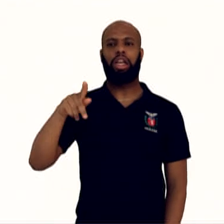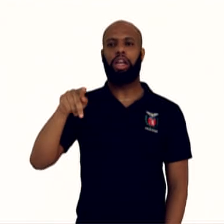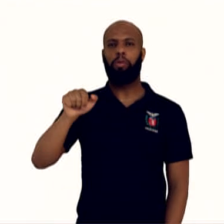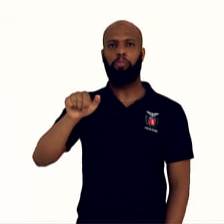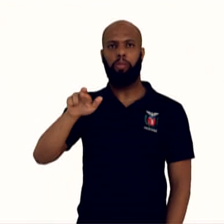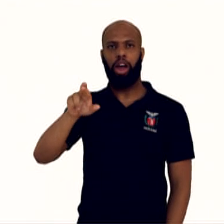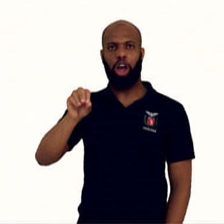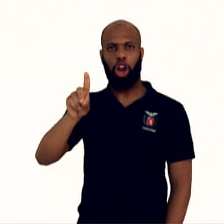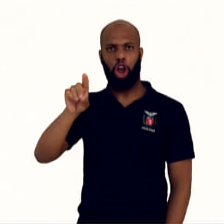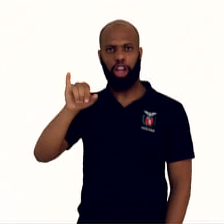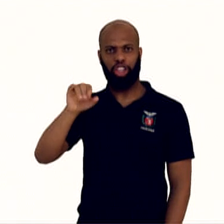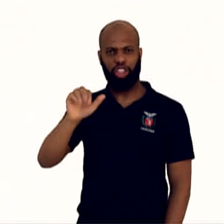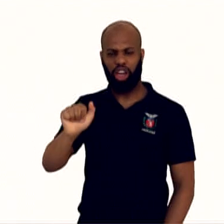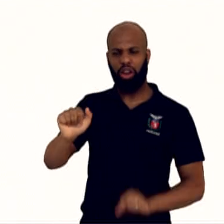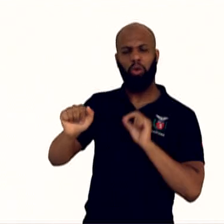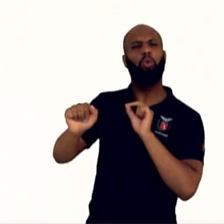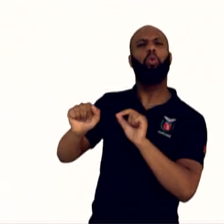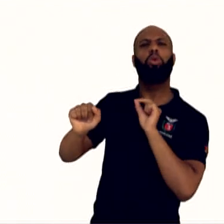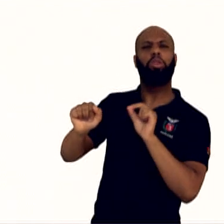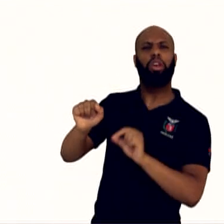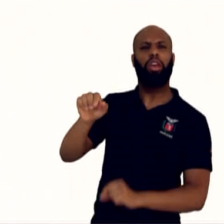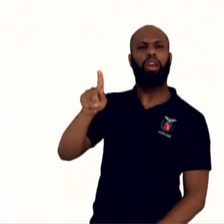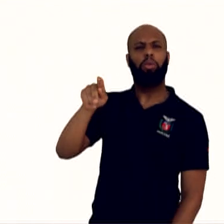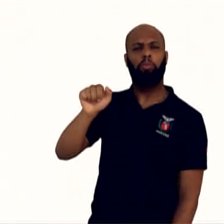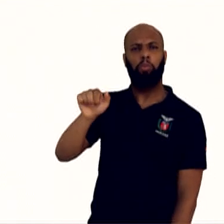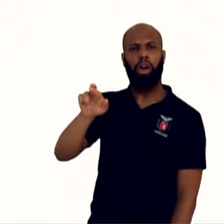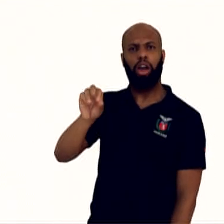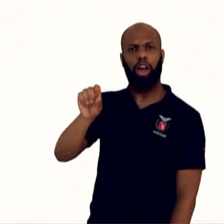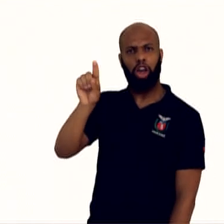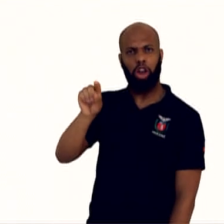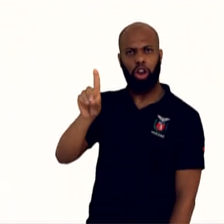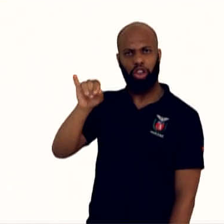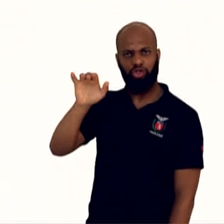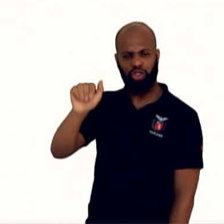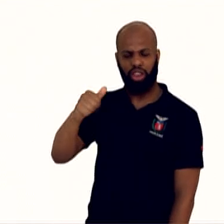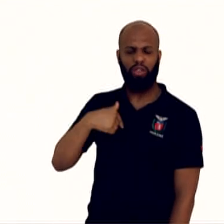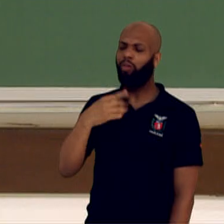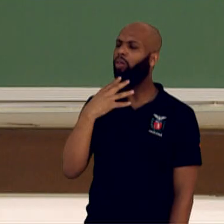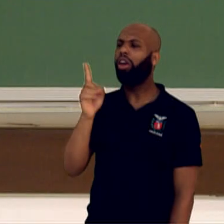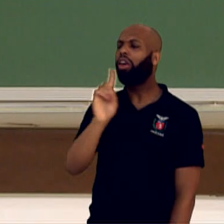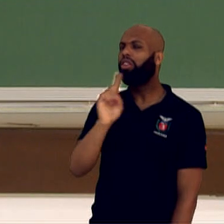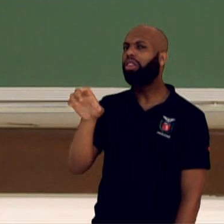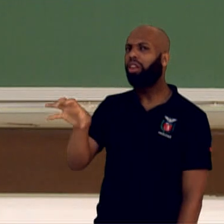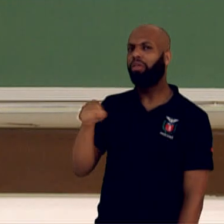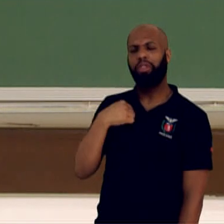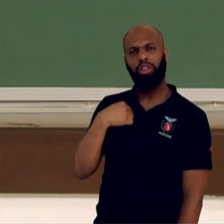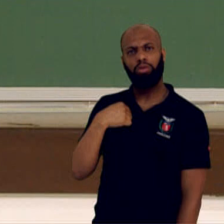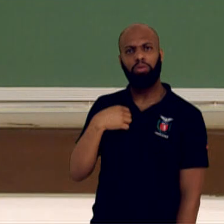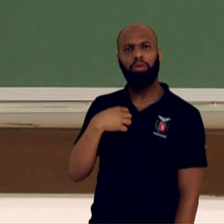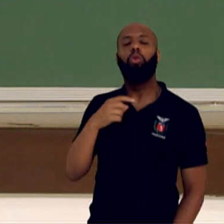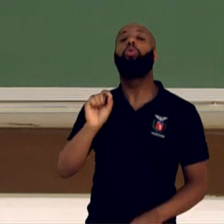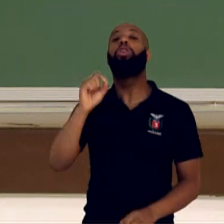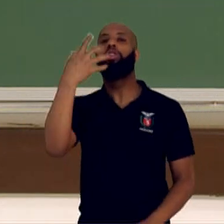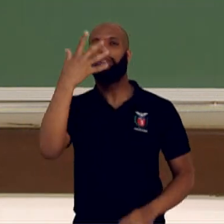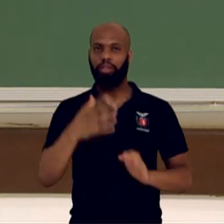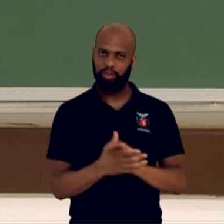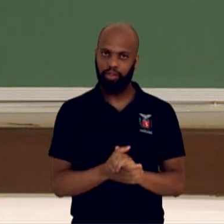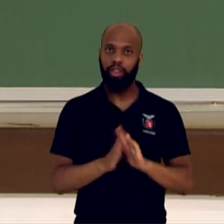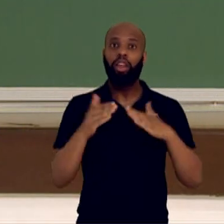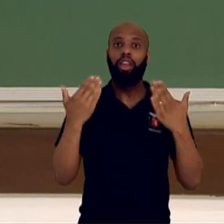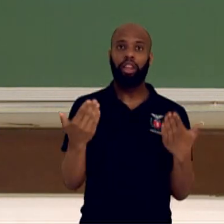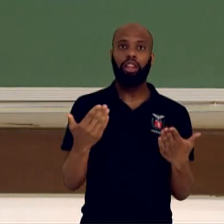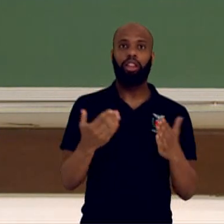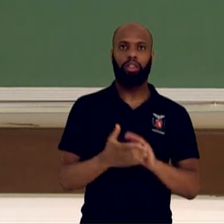Muito bem, pessoal. O que são paródias, né, professora? Eu não conheço paródia. O que acontecia, pessoal?